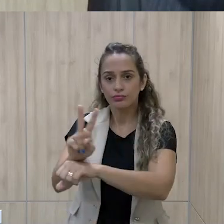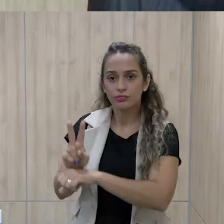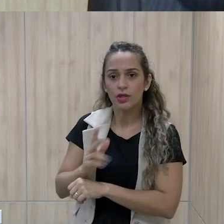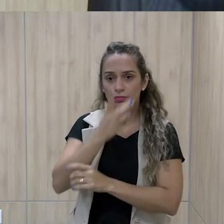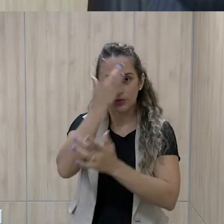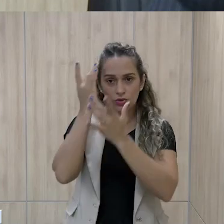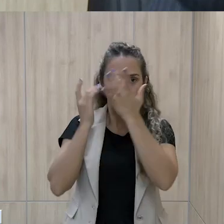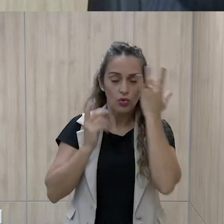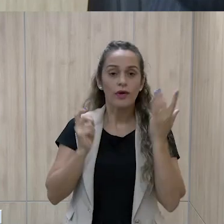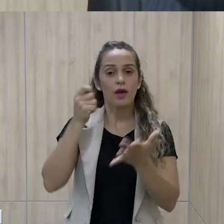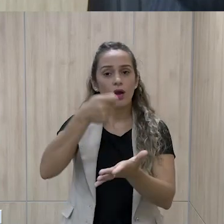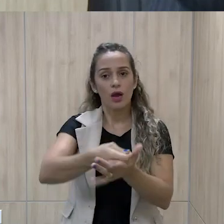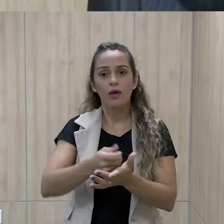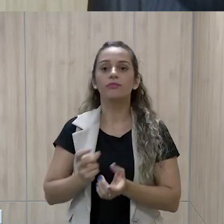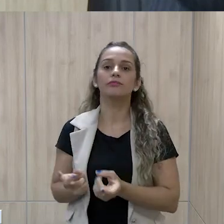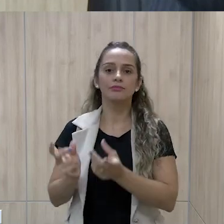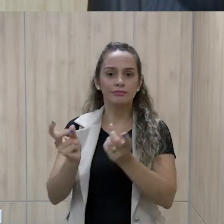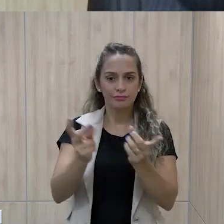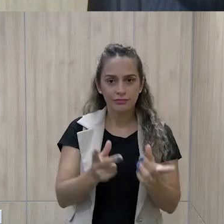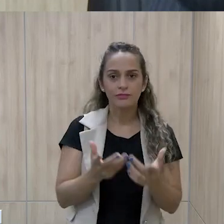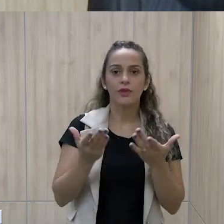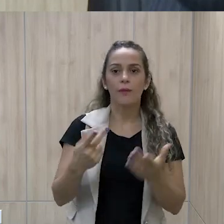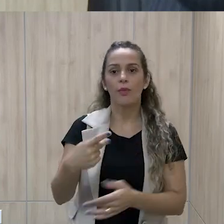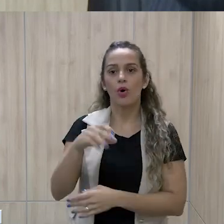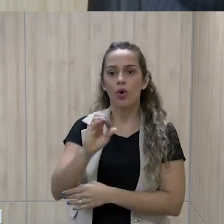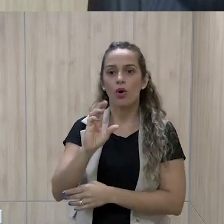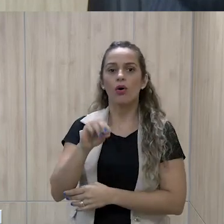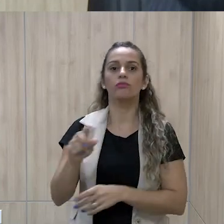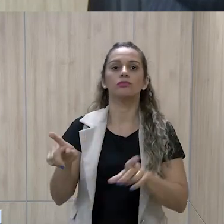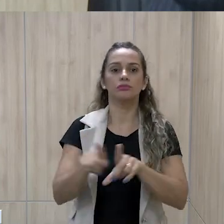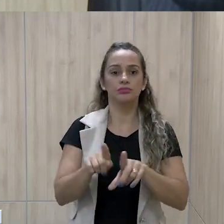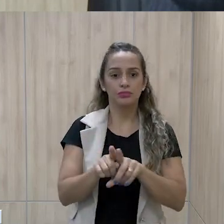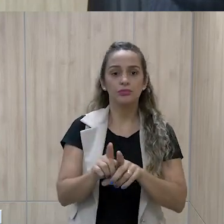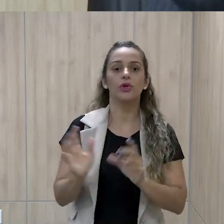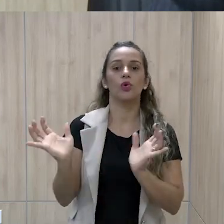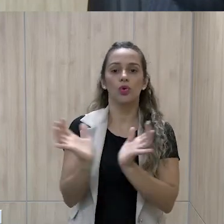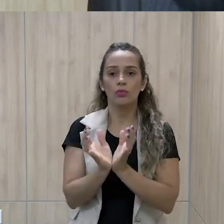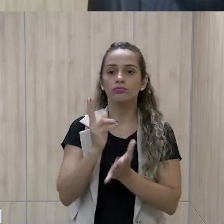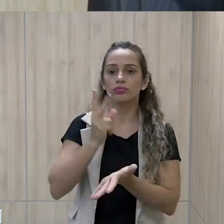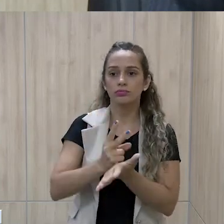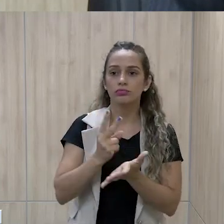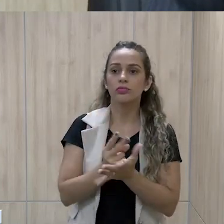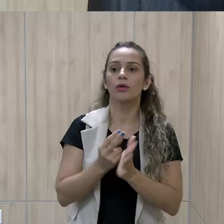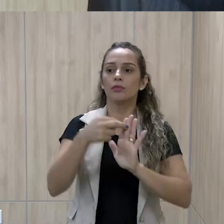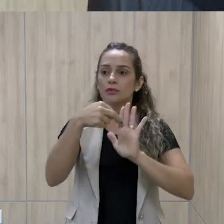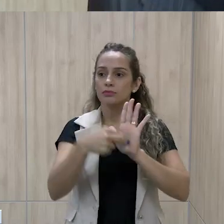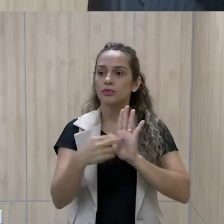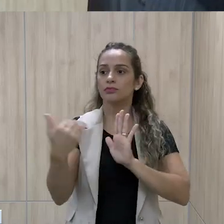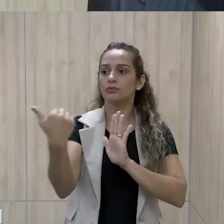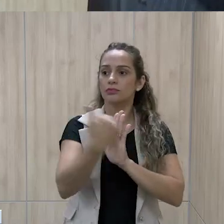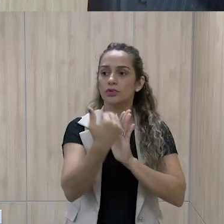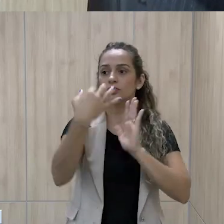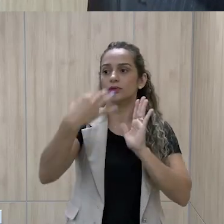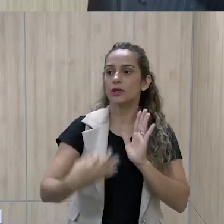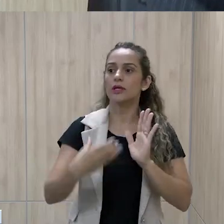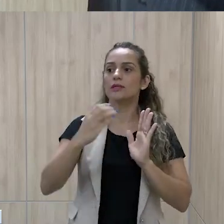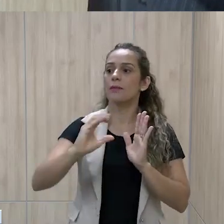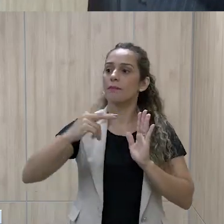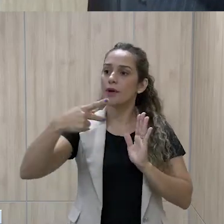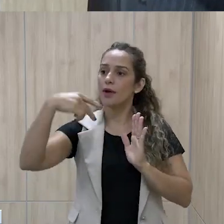de programa Estadual de proteção Defesa do Consumidor Procon e a comissão Estadual permanente de normatização